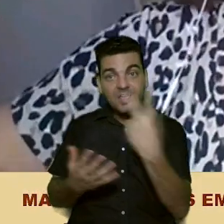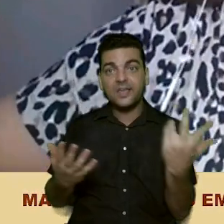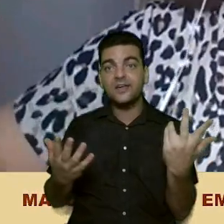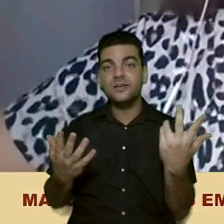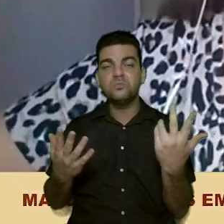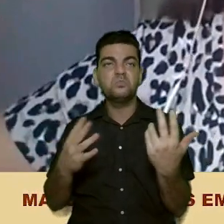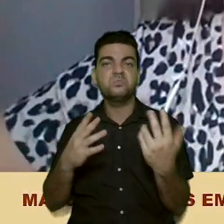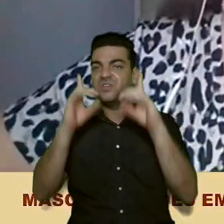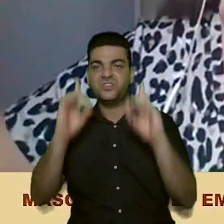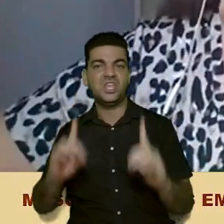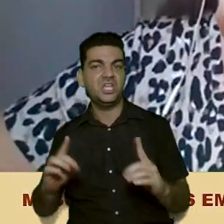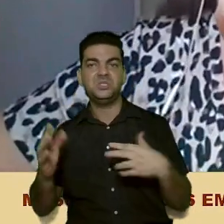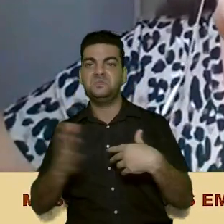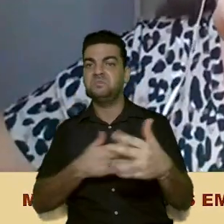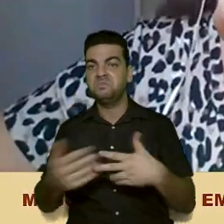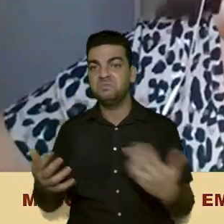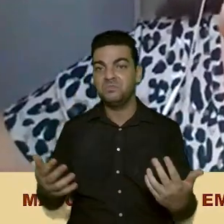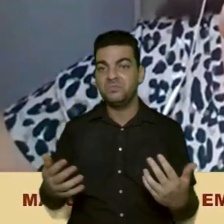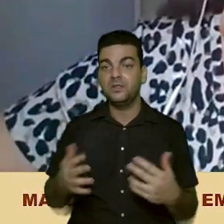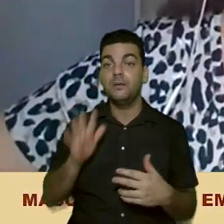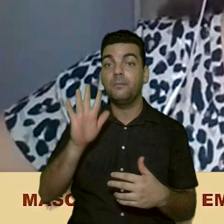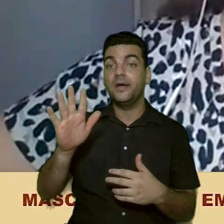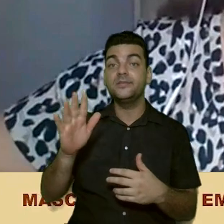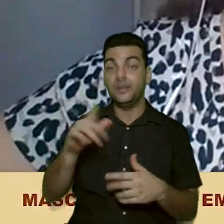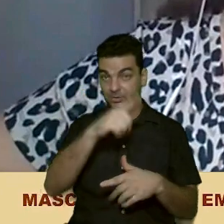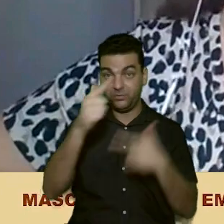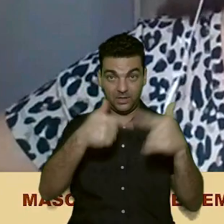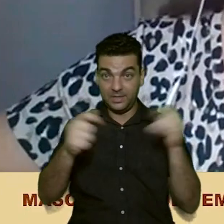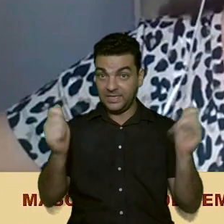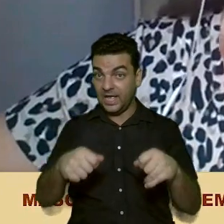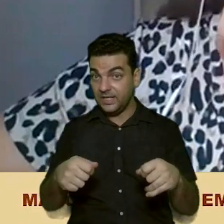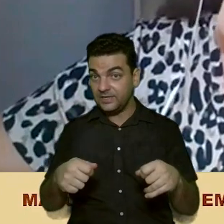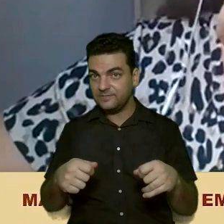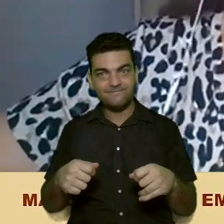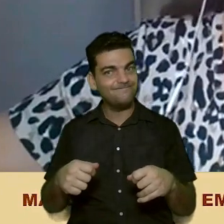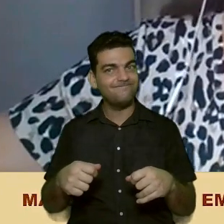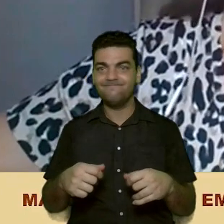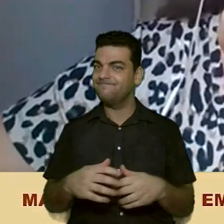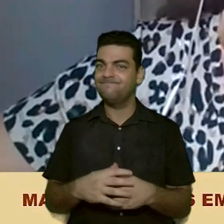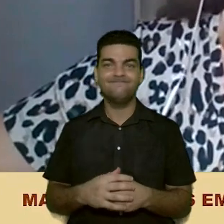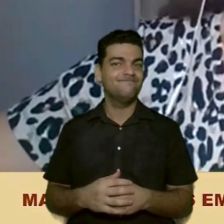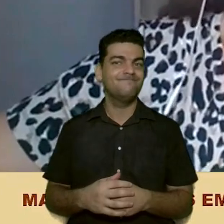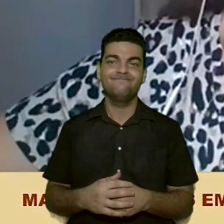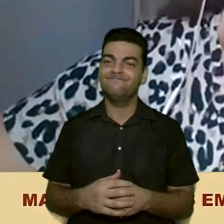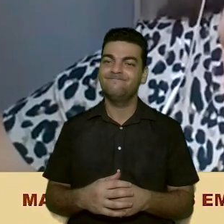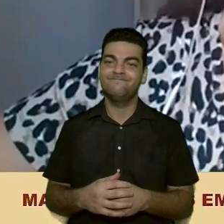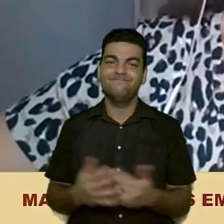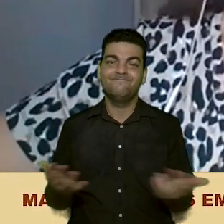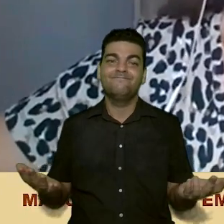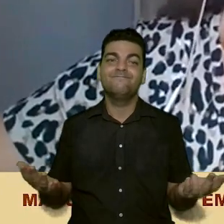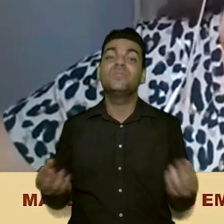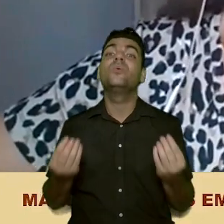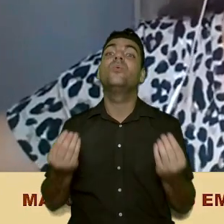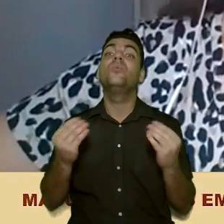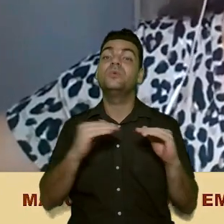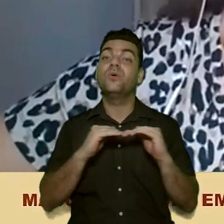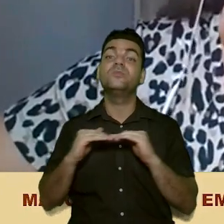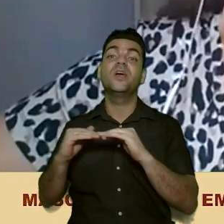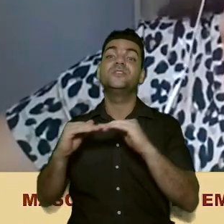deficiente, ou surda, mas você não tem equipamentos para aquela pessoa poder trabalhar na empresa. Ou seja, então a gente precisa caminhar